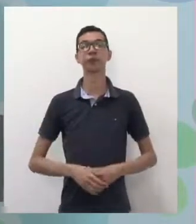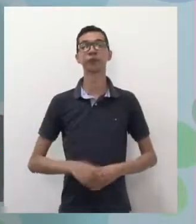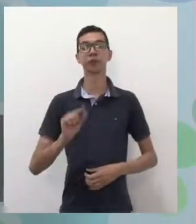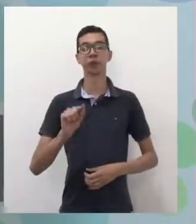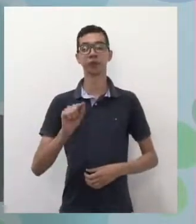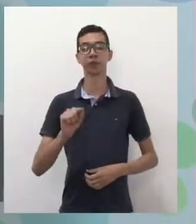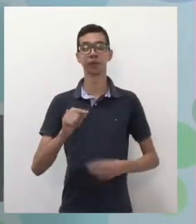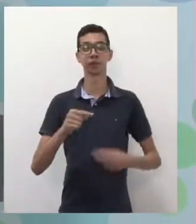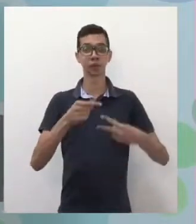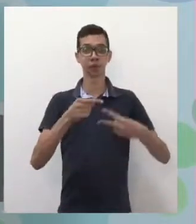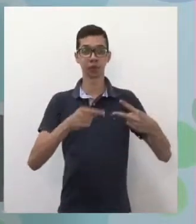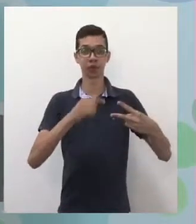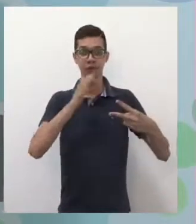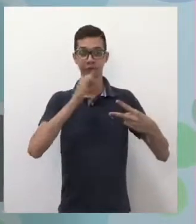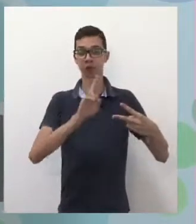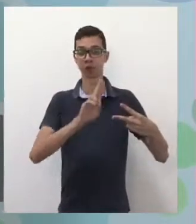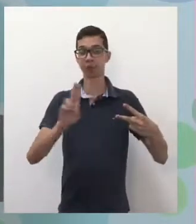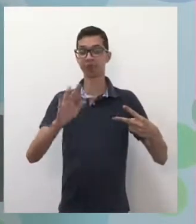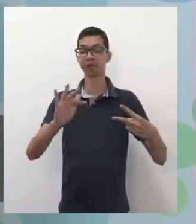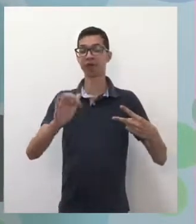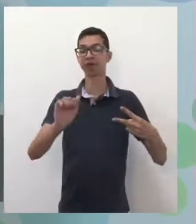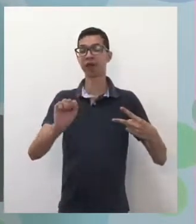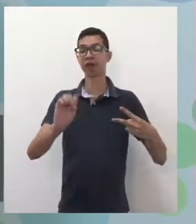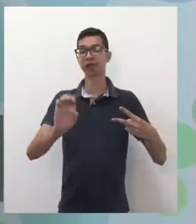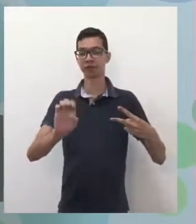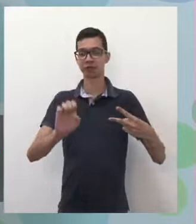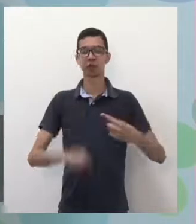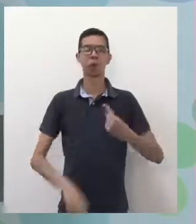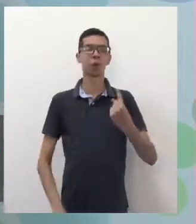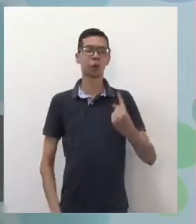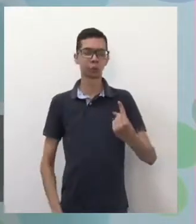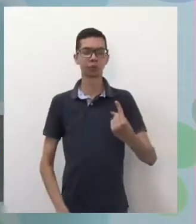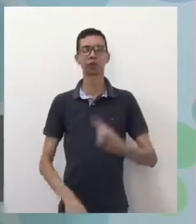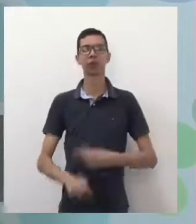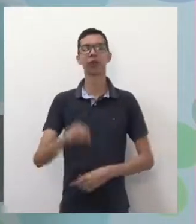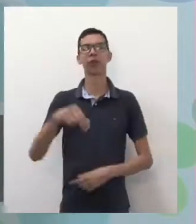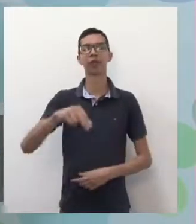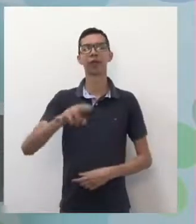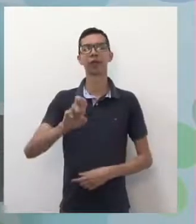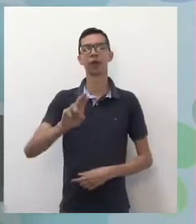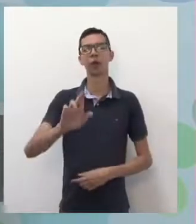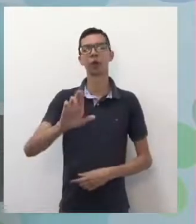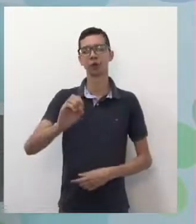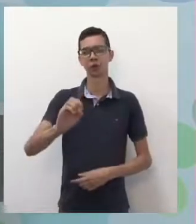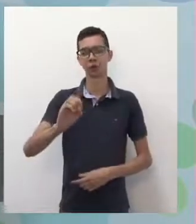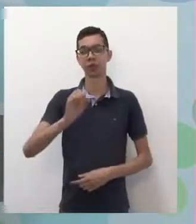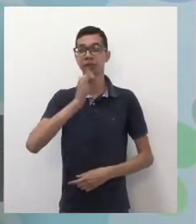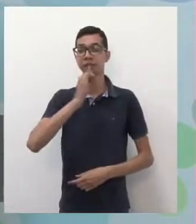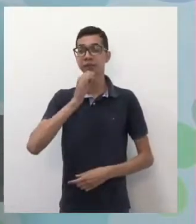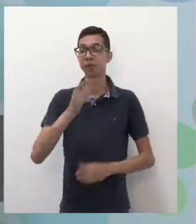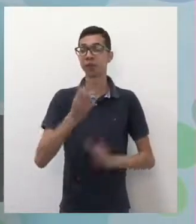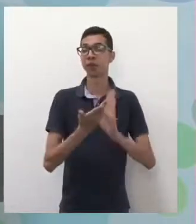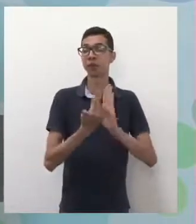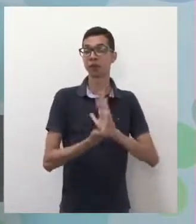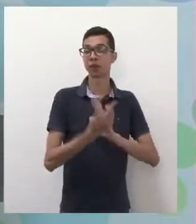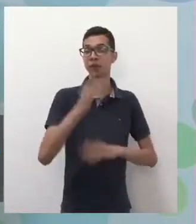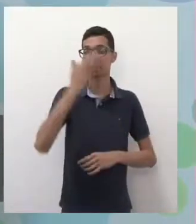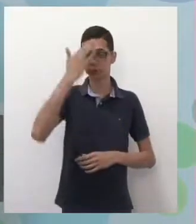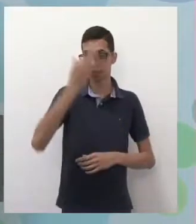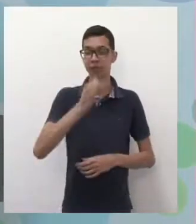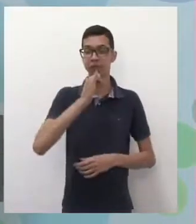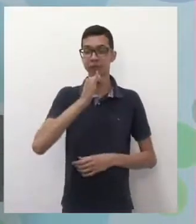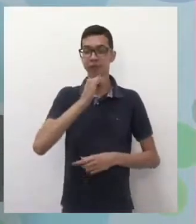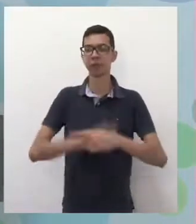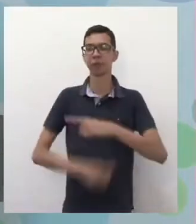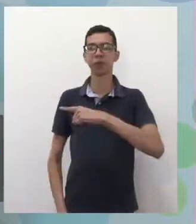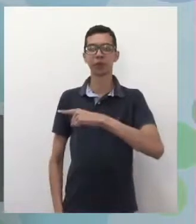2 o pessoal chama de fase e 1 a gente chama de neutro. Aí nesse desenho aqui dá para você entender, ó, que se você colocar numa